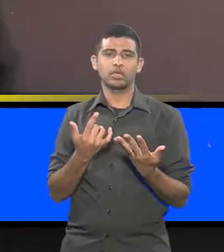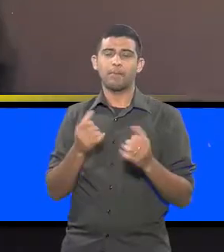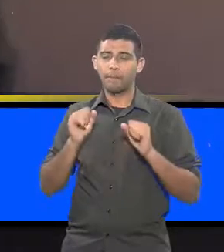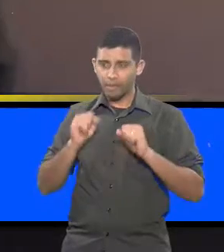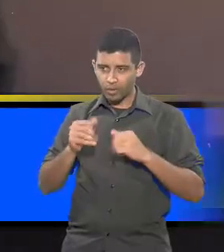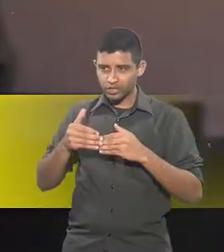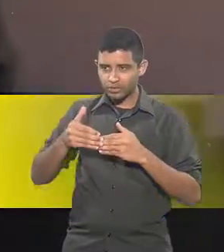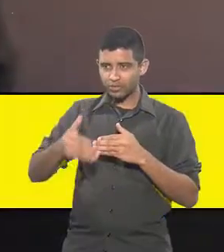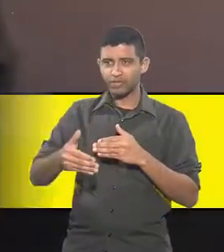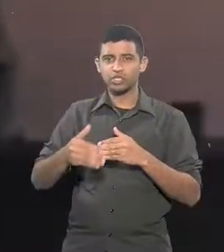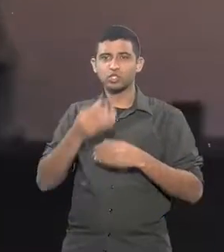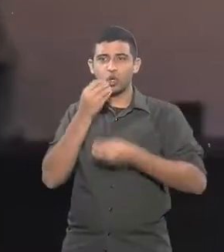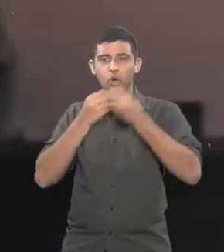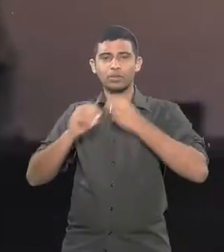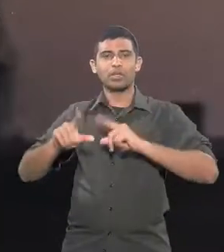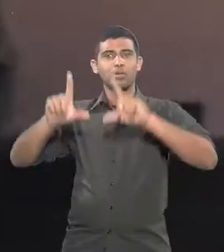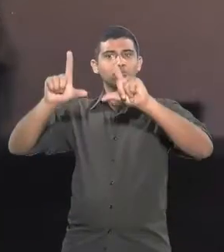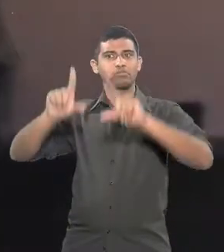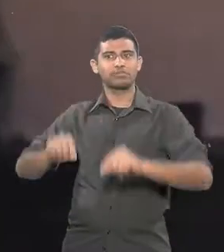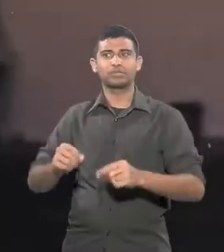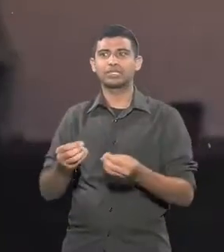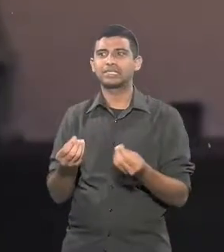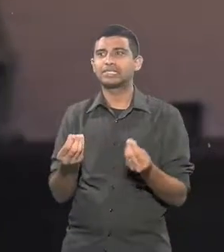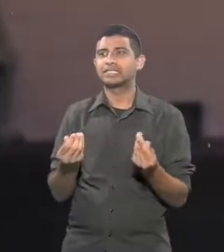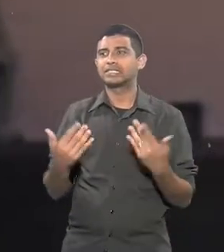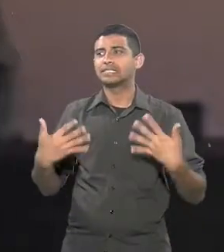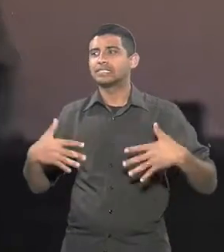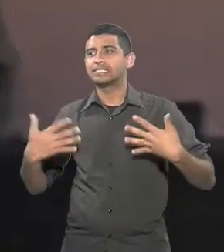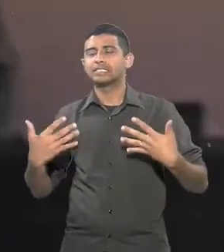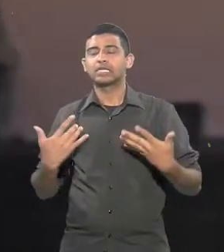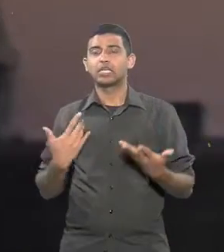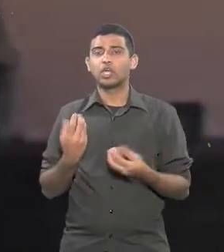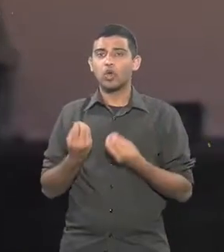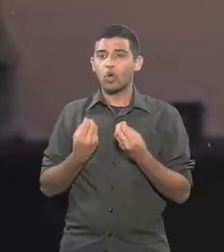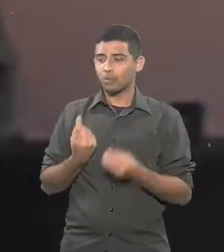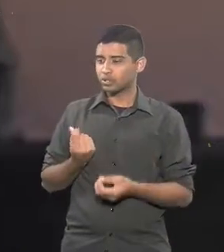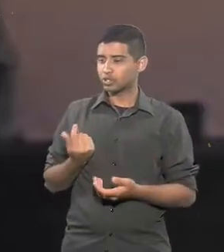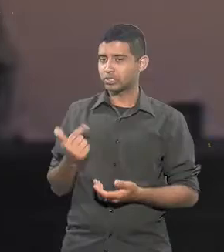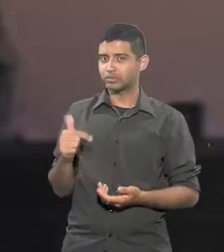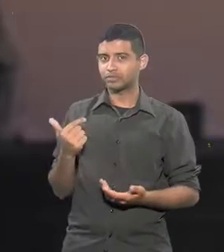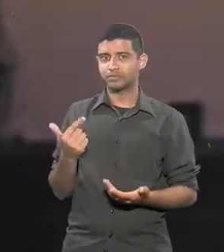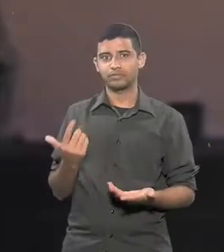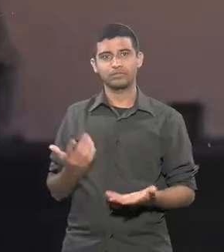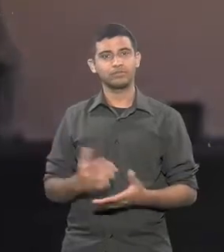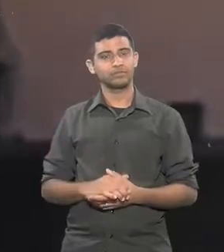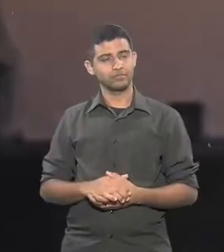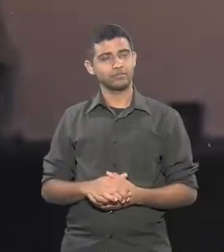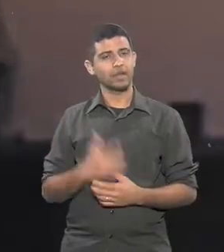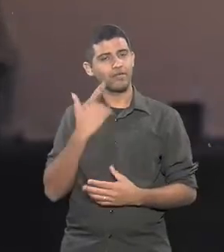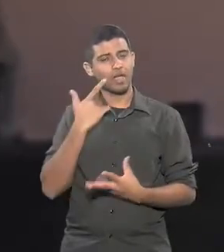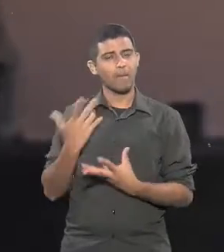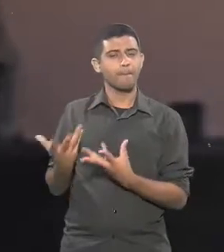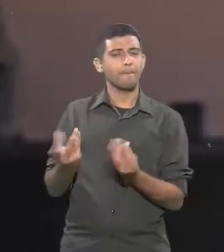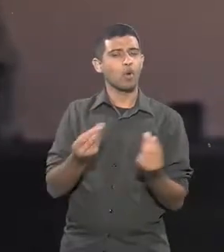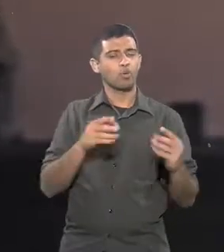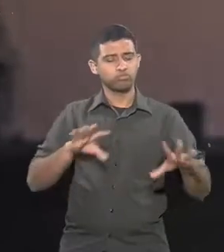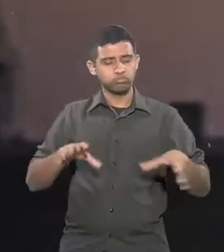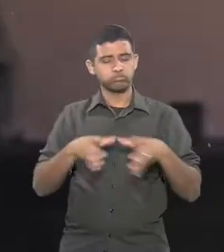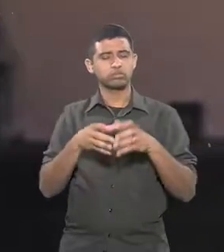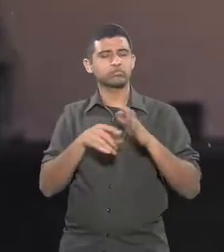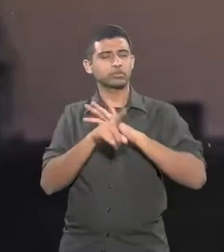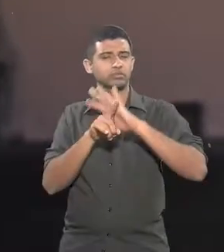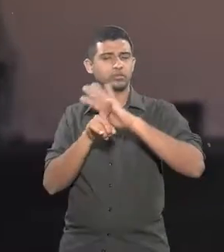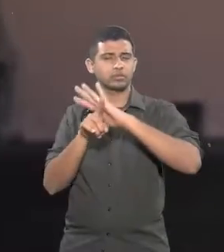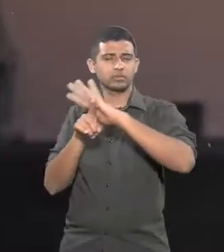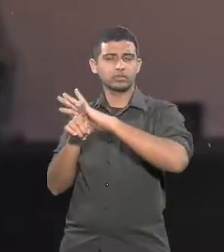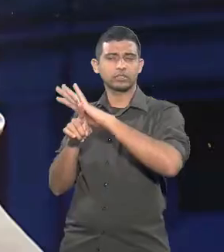delas terem condições de adquirir mais, né? Então, e por demandas, né, dos